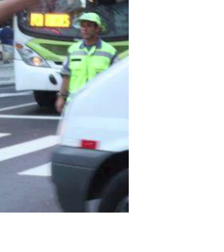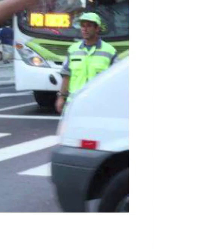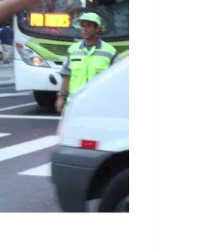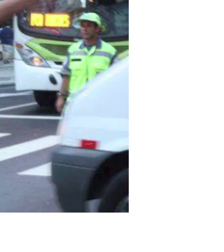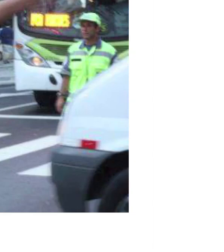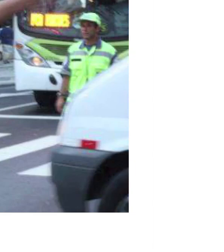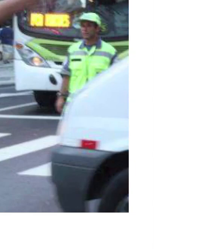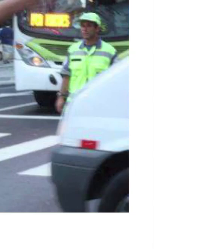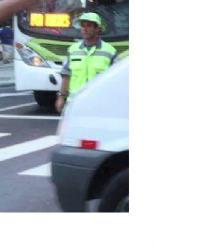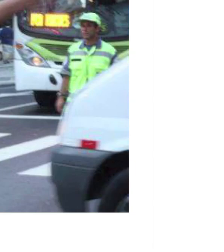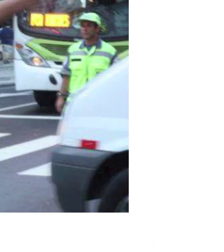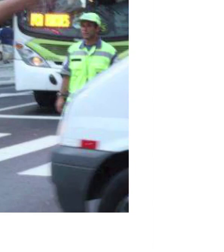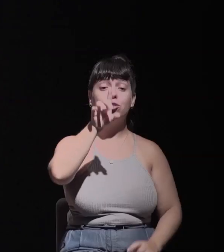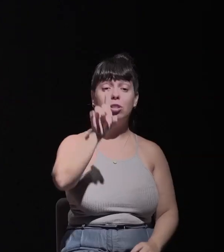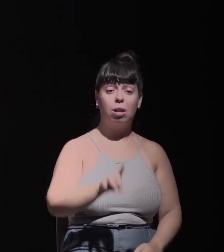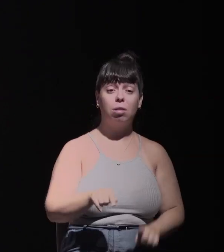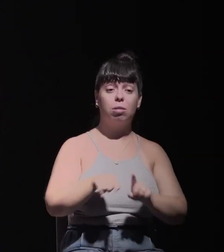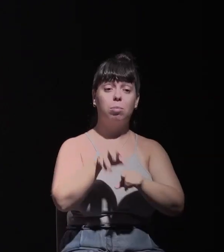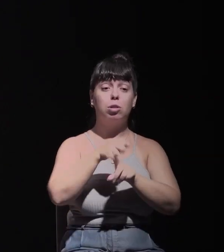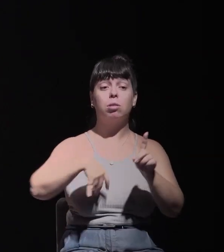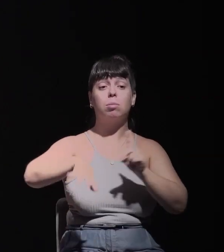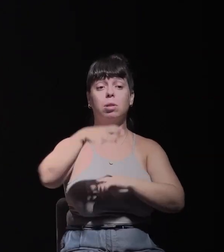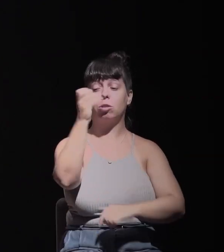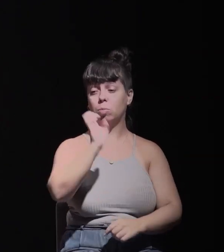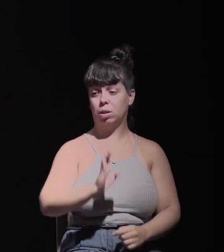séria para o direito e para a sociabilidade brasileira.